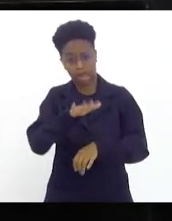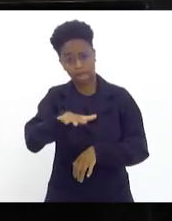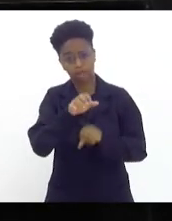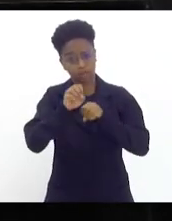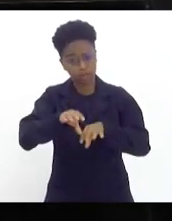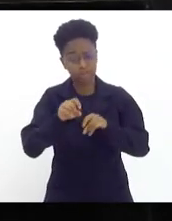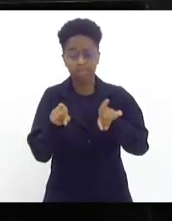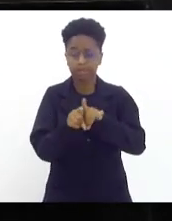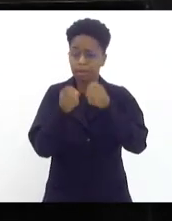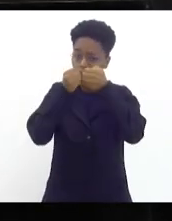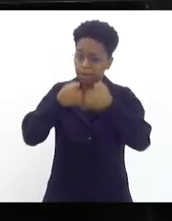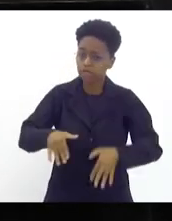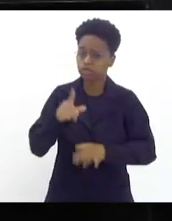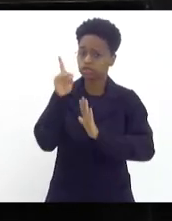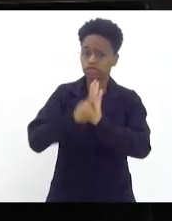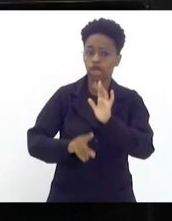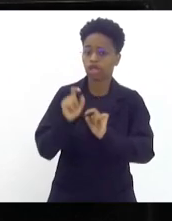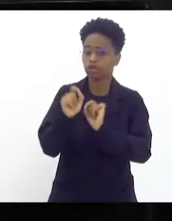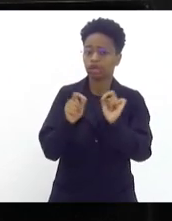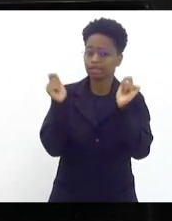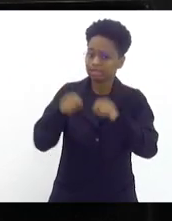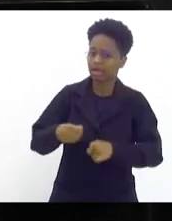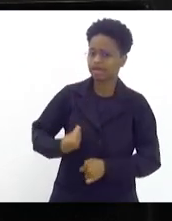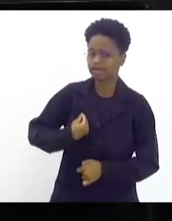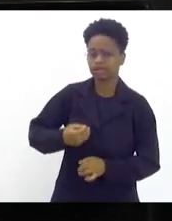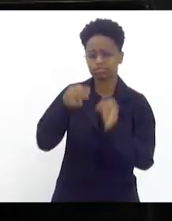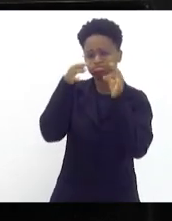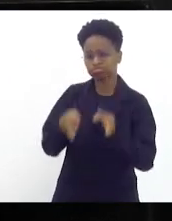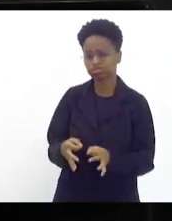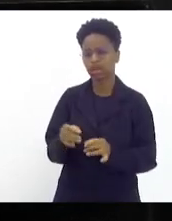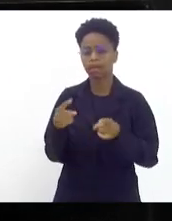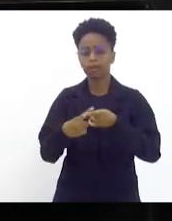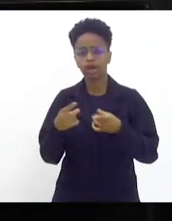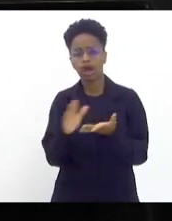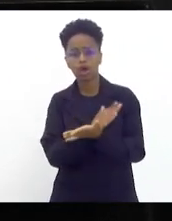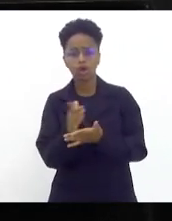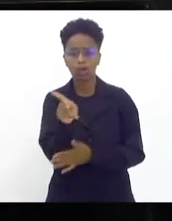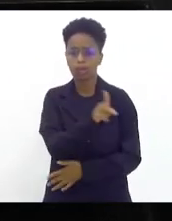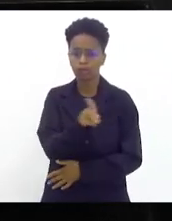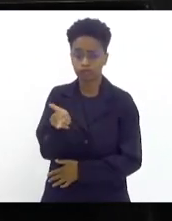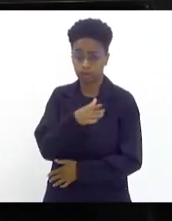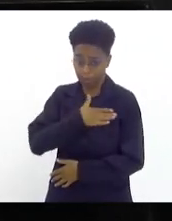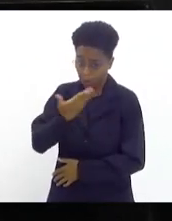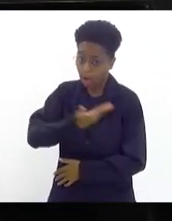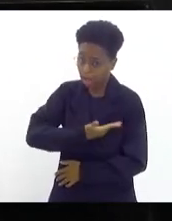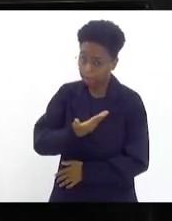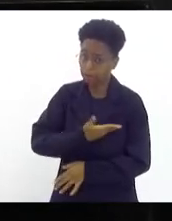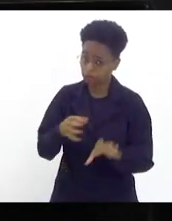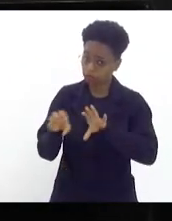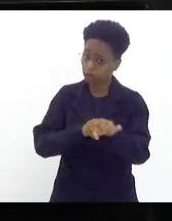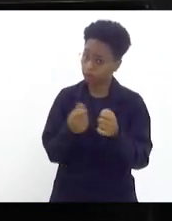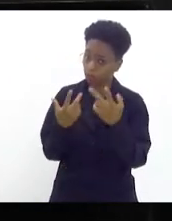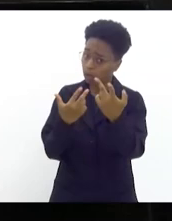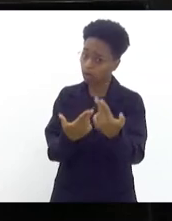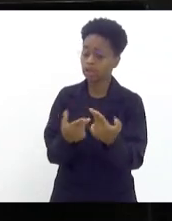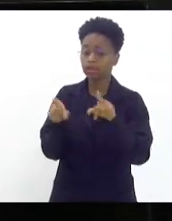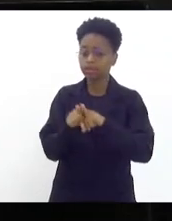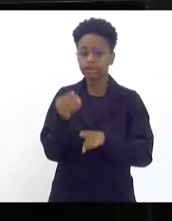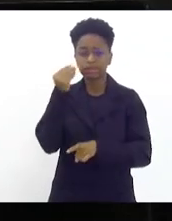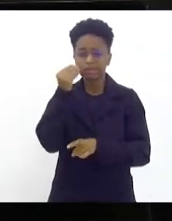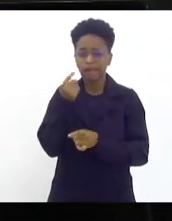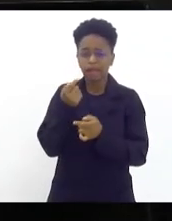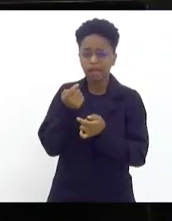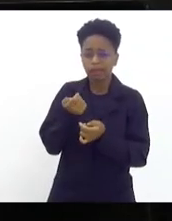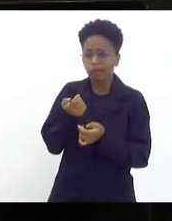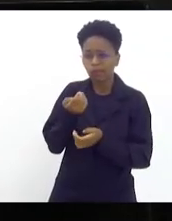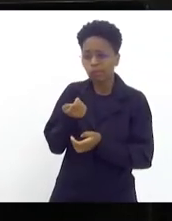prejudica o direito deles poderem viver em dignidade tem professor e professora meus colegas de Formação contando moeda